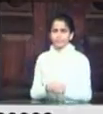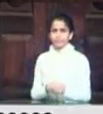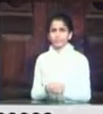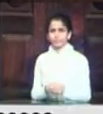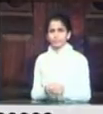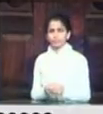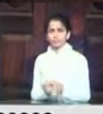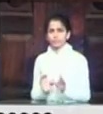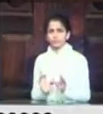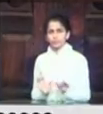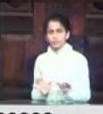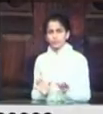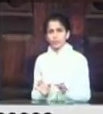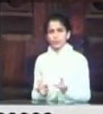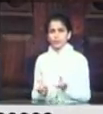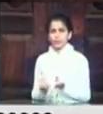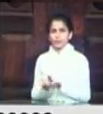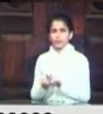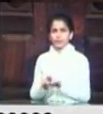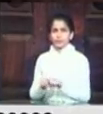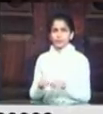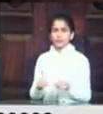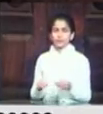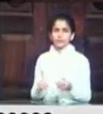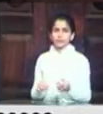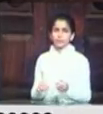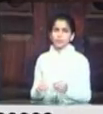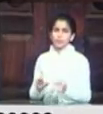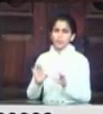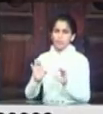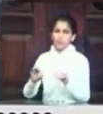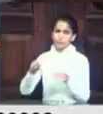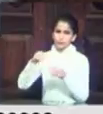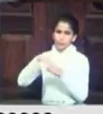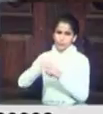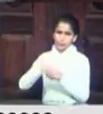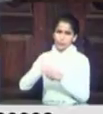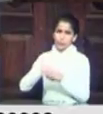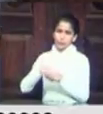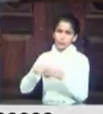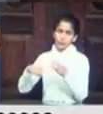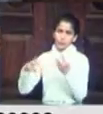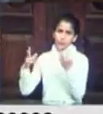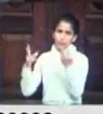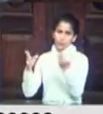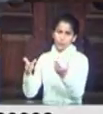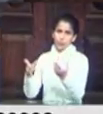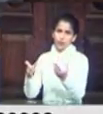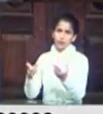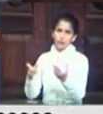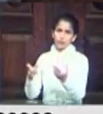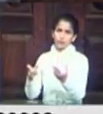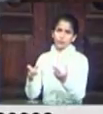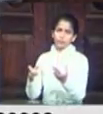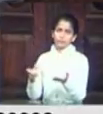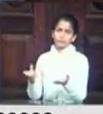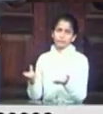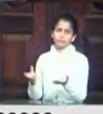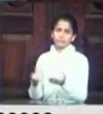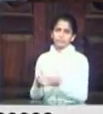e que o voto poderia não corresponder ao voto